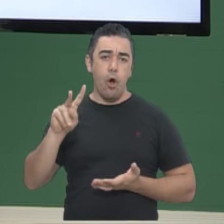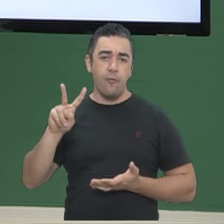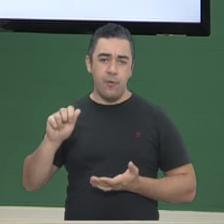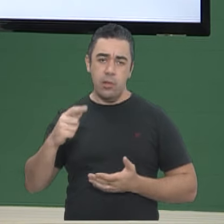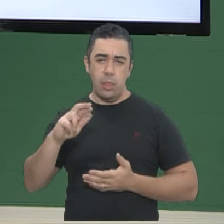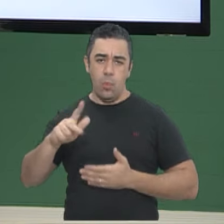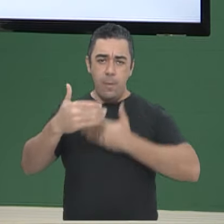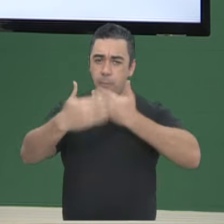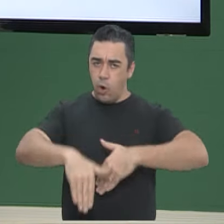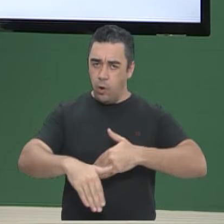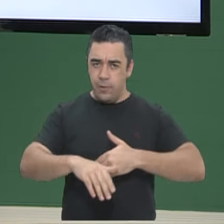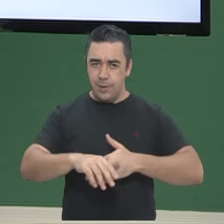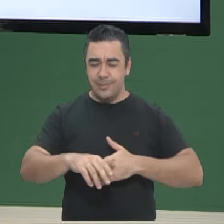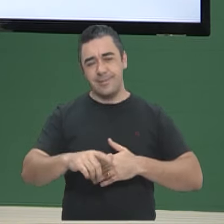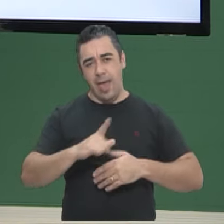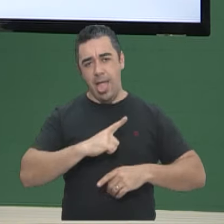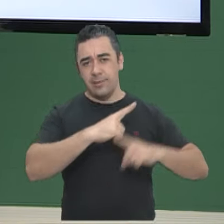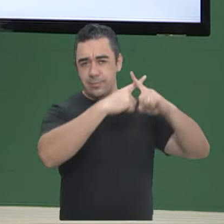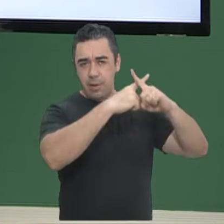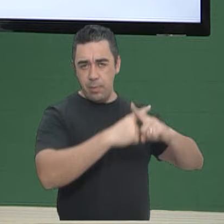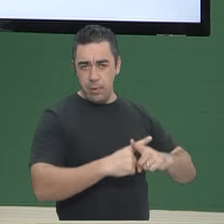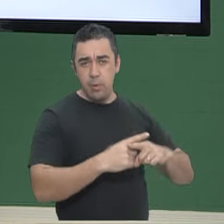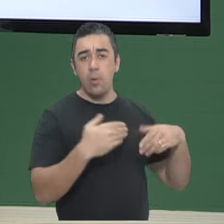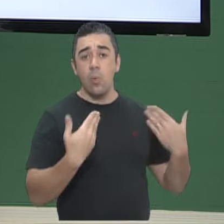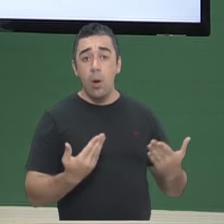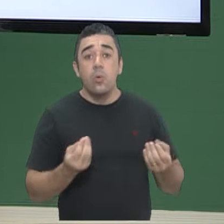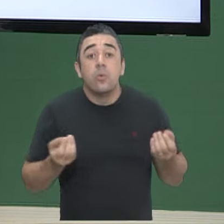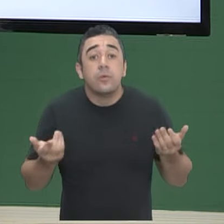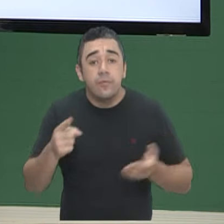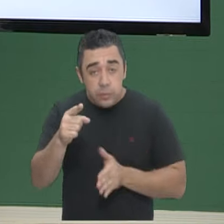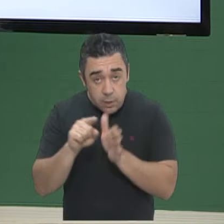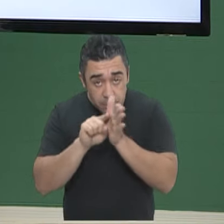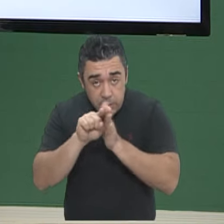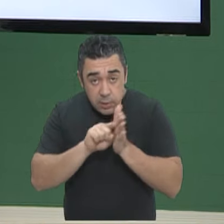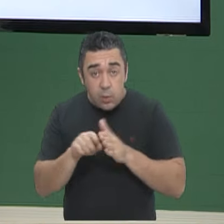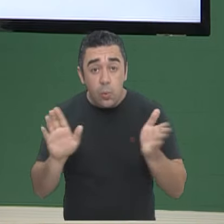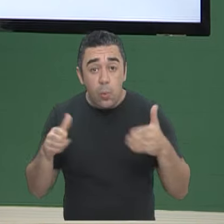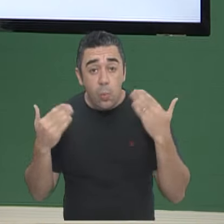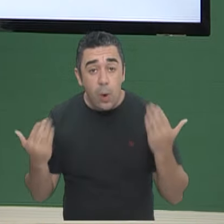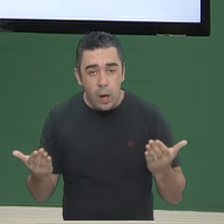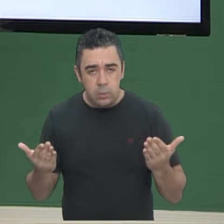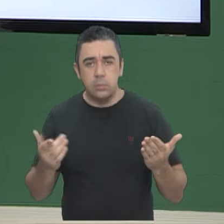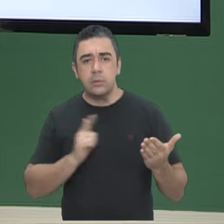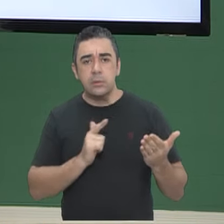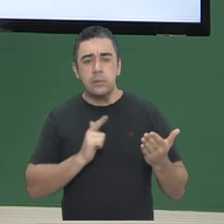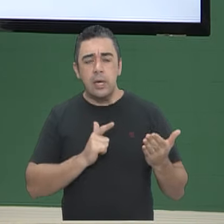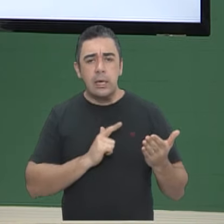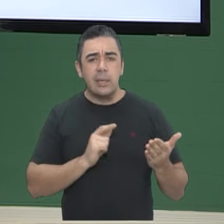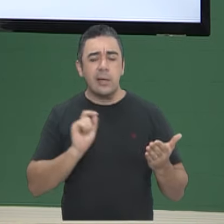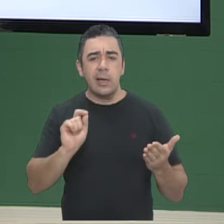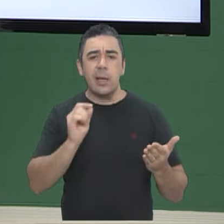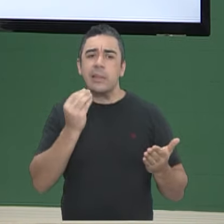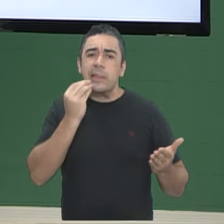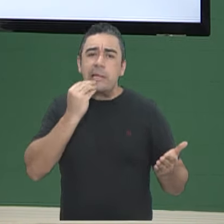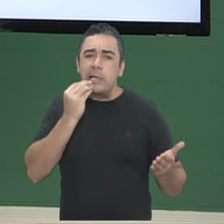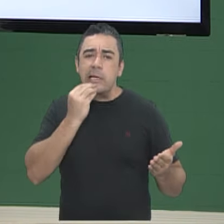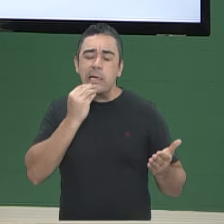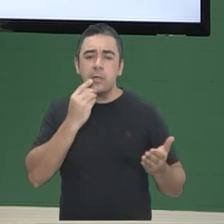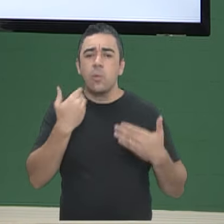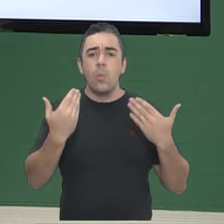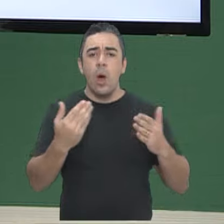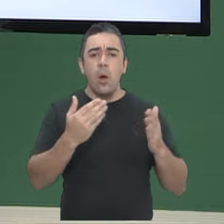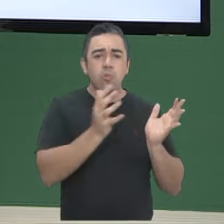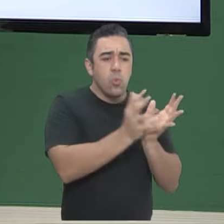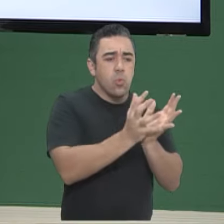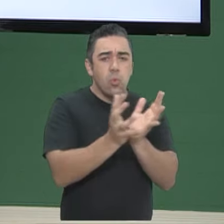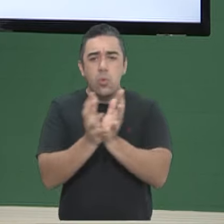modalidades do atletismo. Eu quero que vocês pesquisem quais são essas provas, quais são essas modalidades do